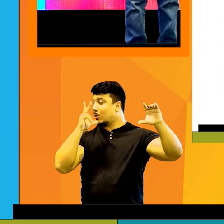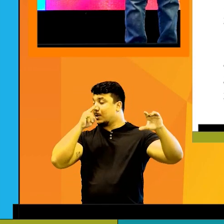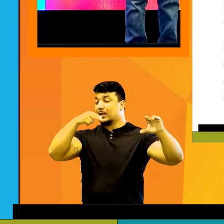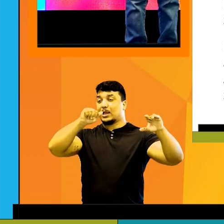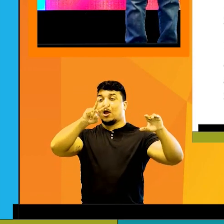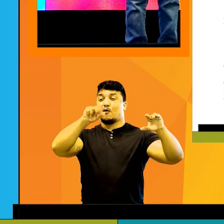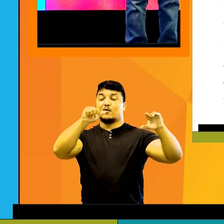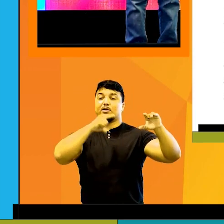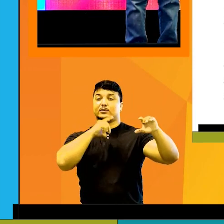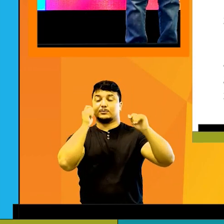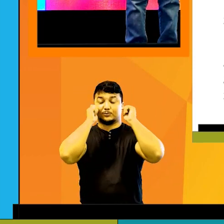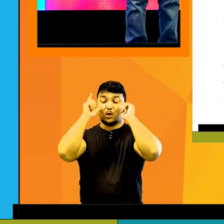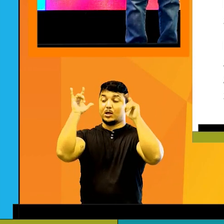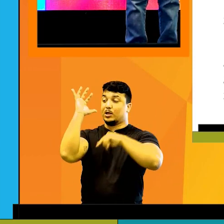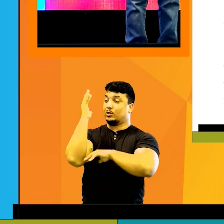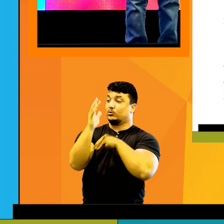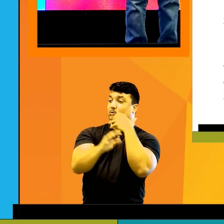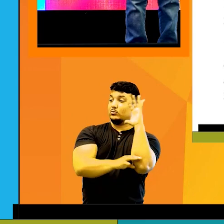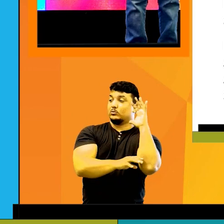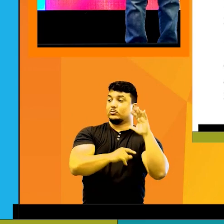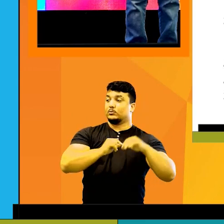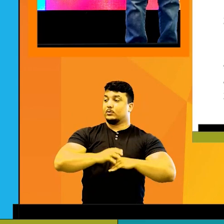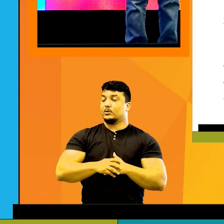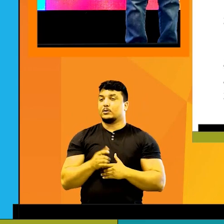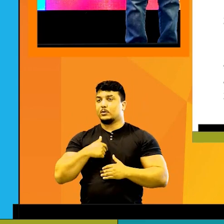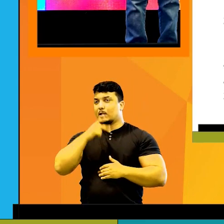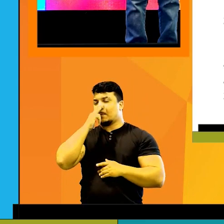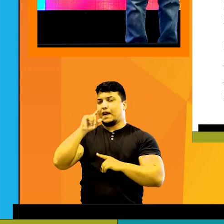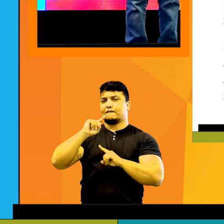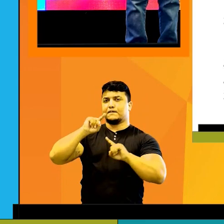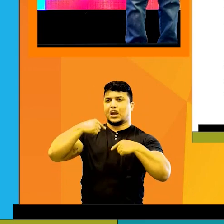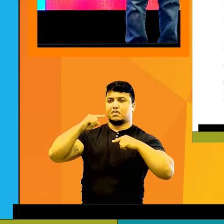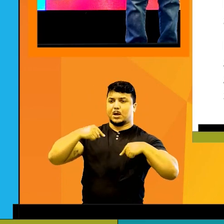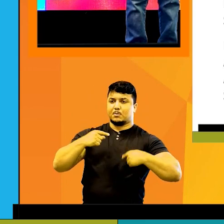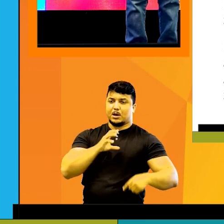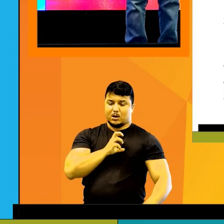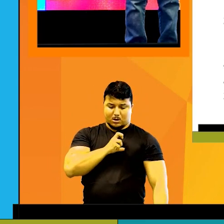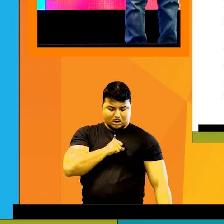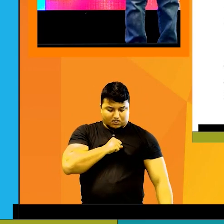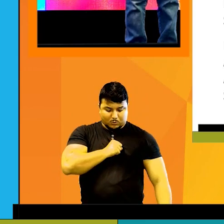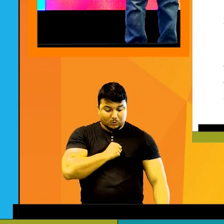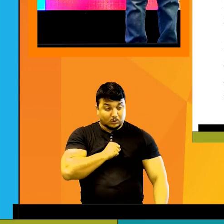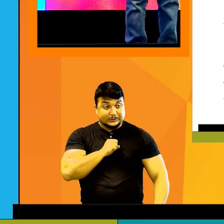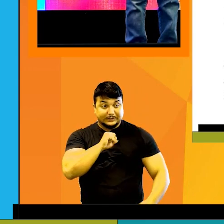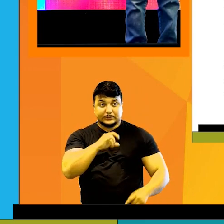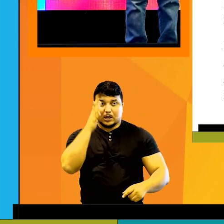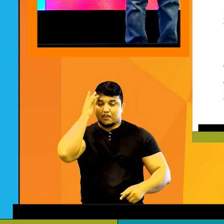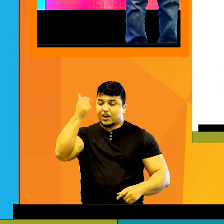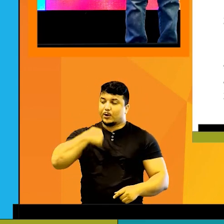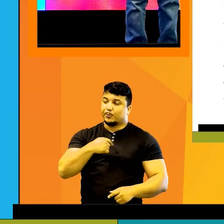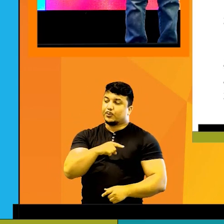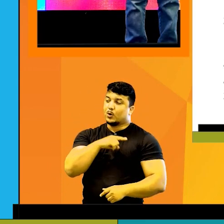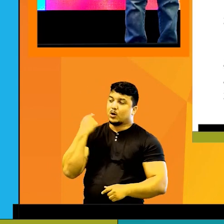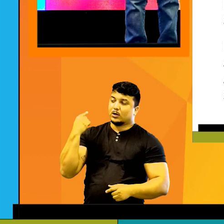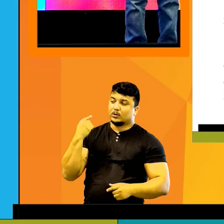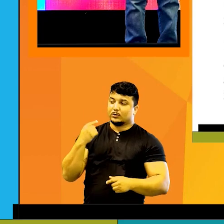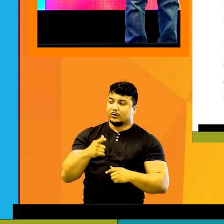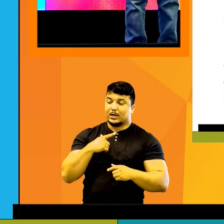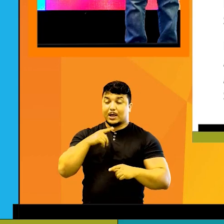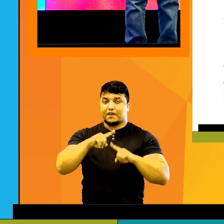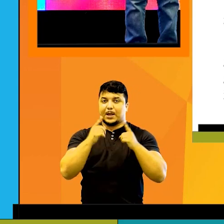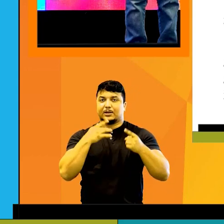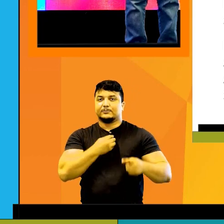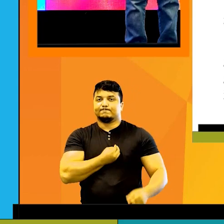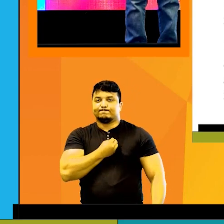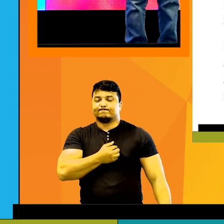nalva, a cor da natureza mais louçã. Não me batera tanto amor no peito, se eu morresse amanhã. Mas essa dor